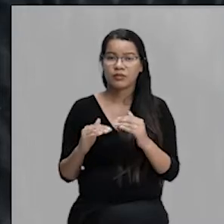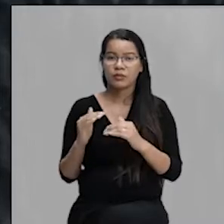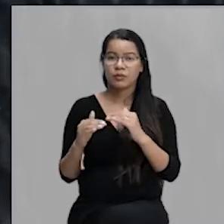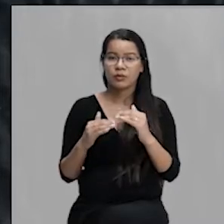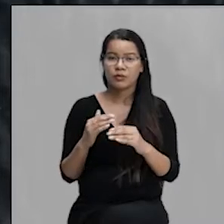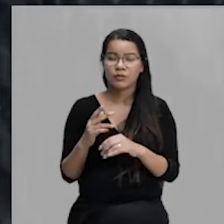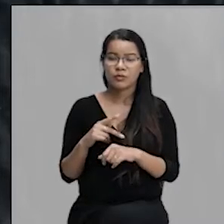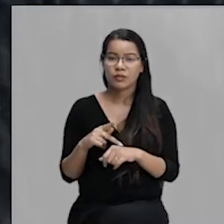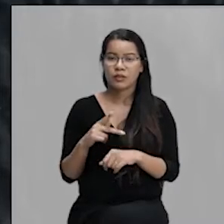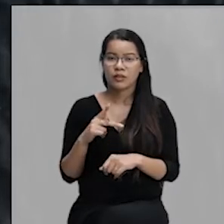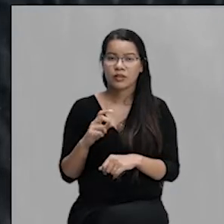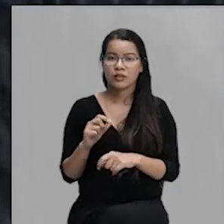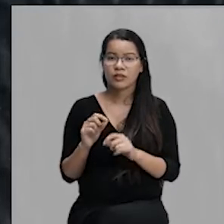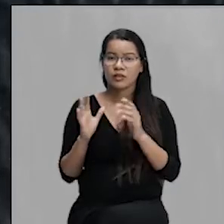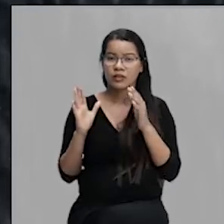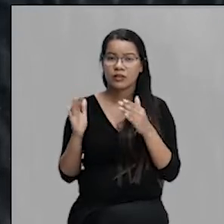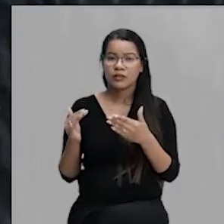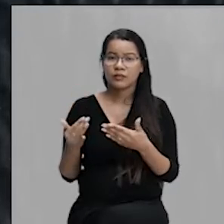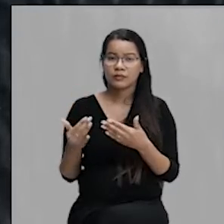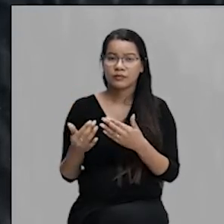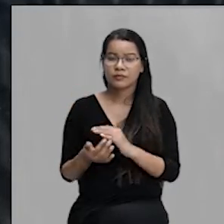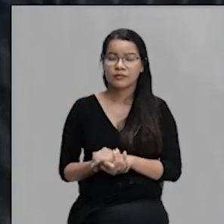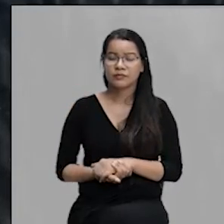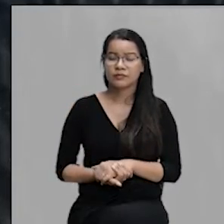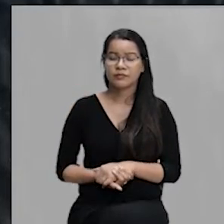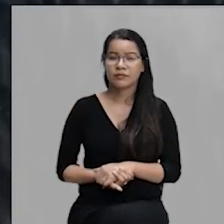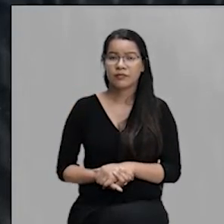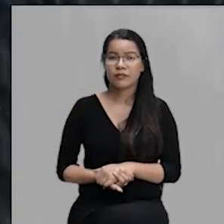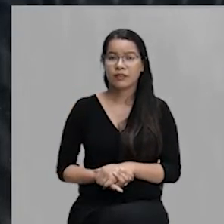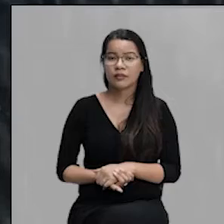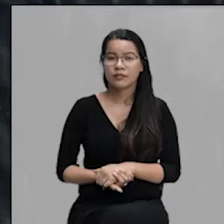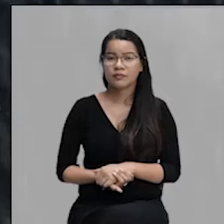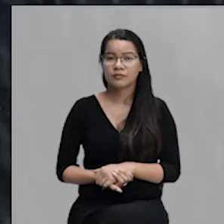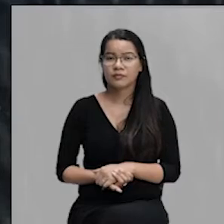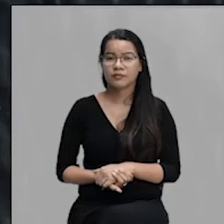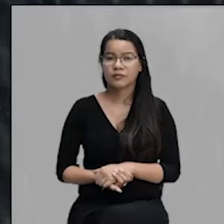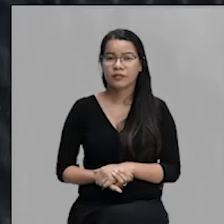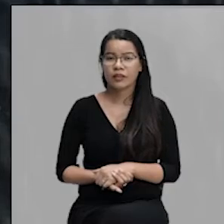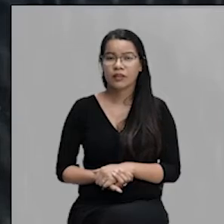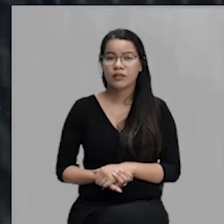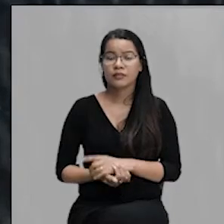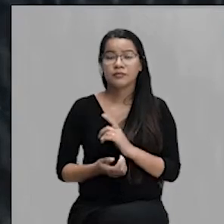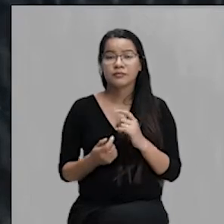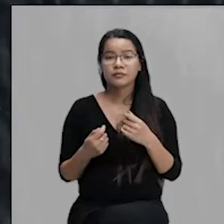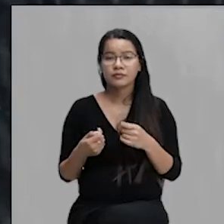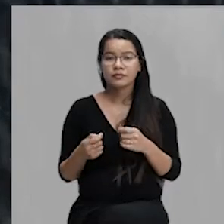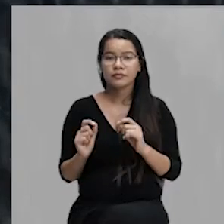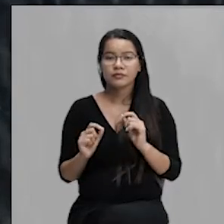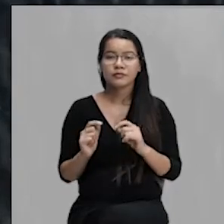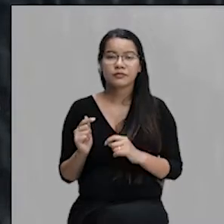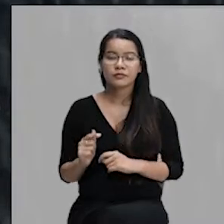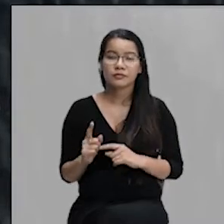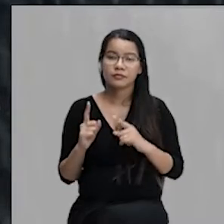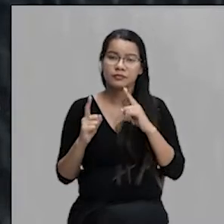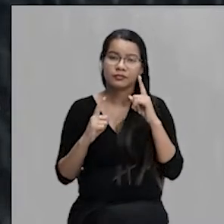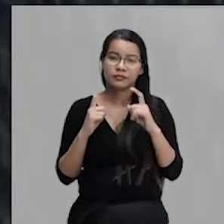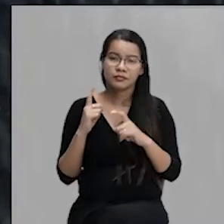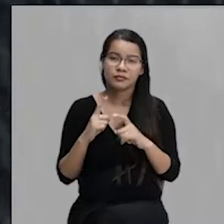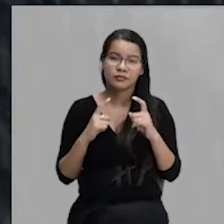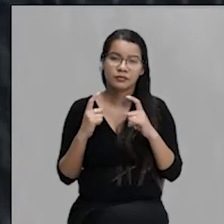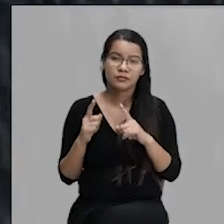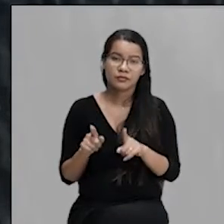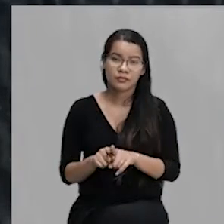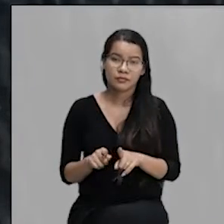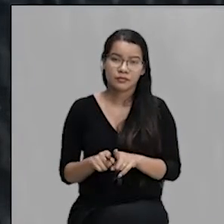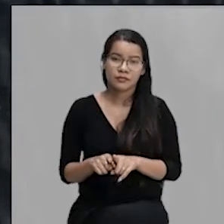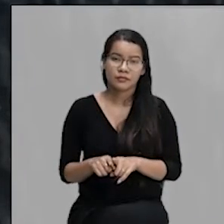do ecomarketing, ou então da preservação ecológica de forma mais direta. E necessita que isso seja uma preocupação também nesse